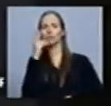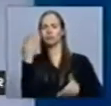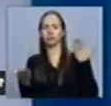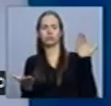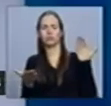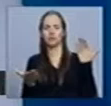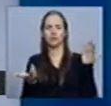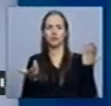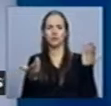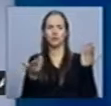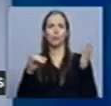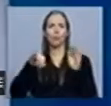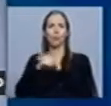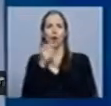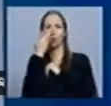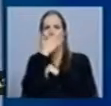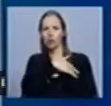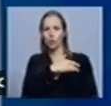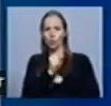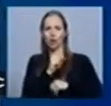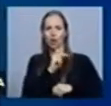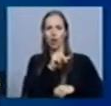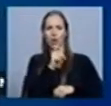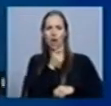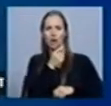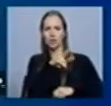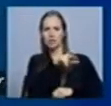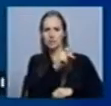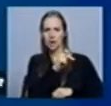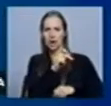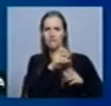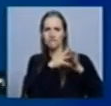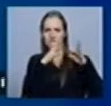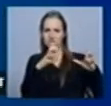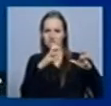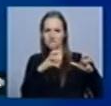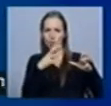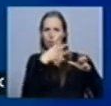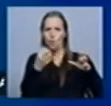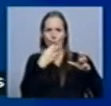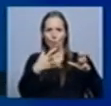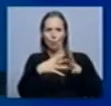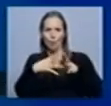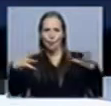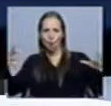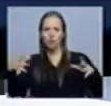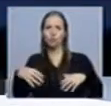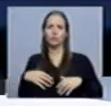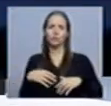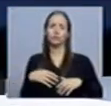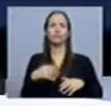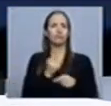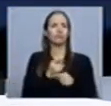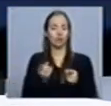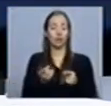buracos negros de galáxias maciças são muito mais glutões do que em galáxias menos maciças. E, portanto, não deixa de ser um